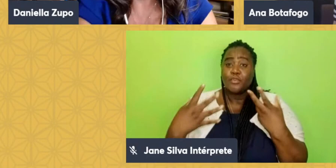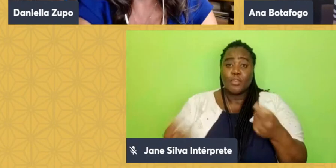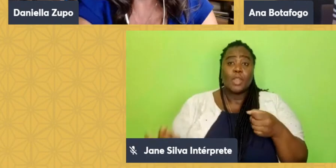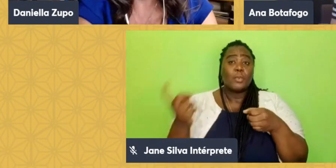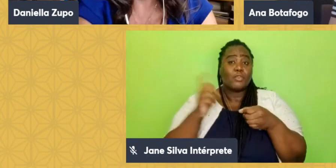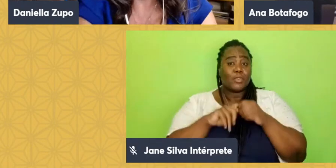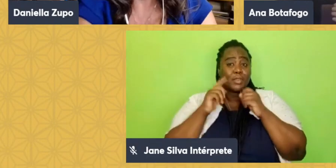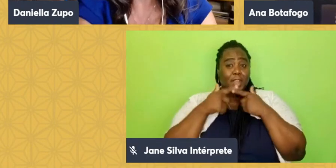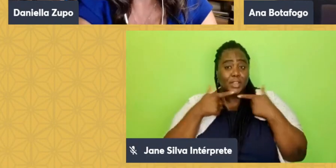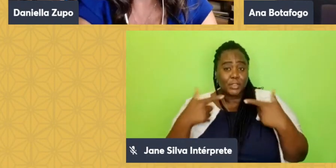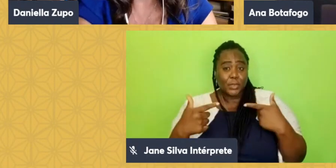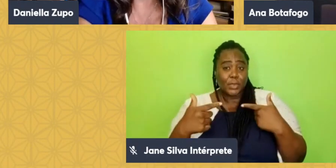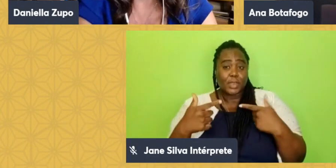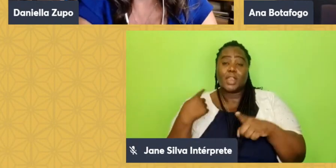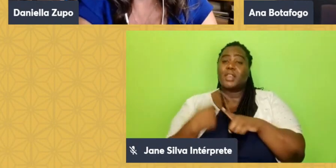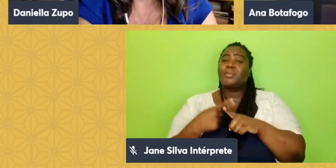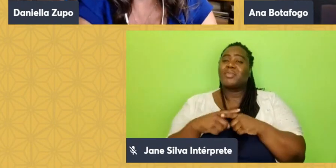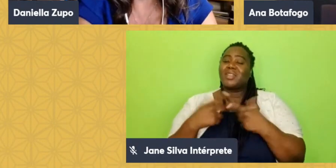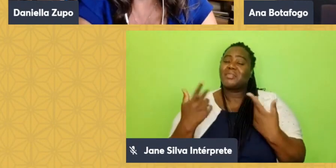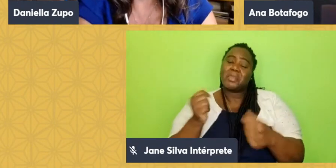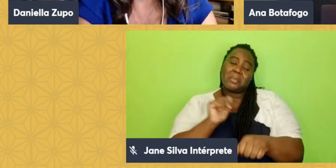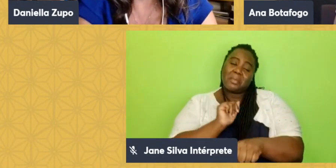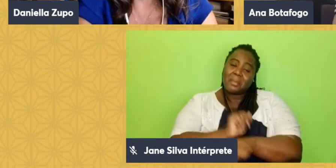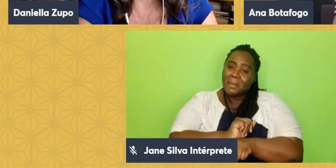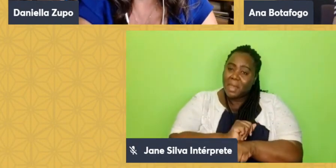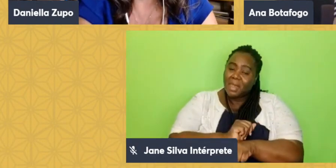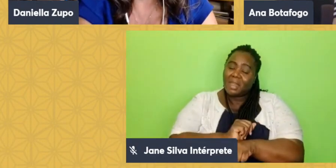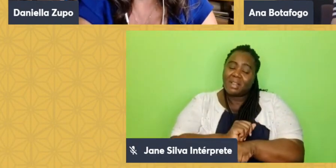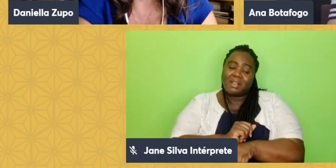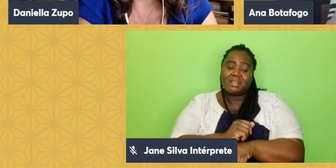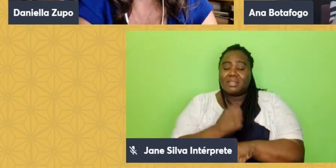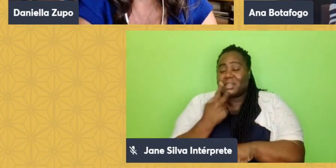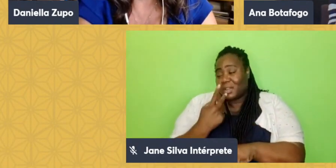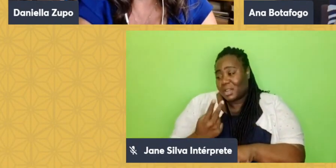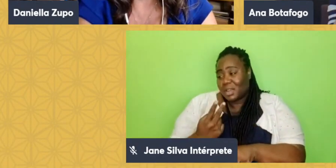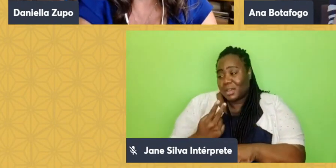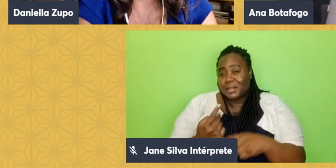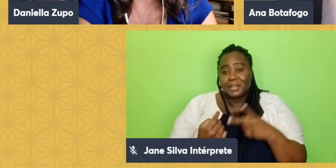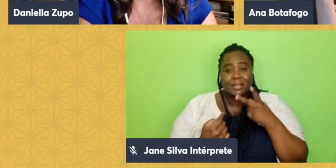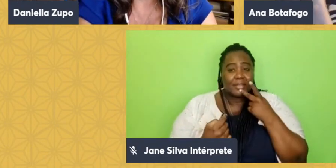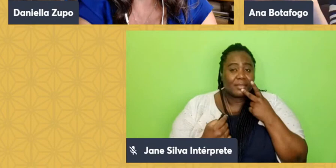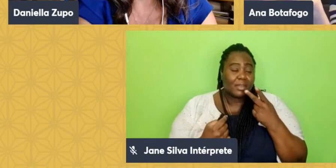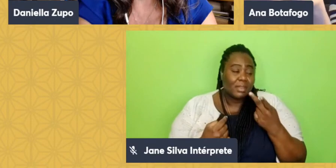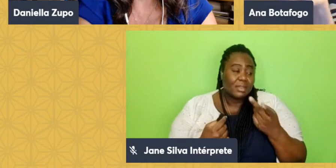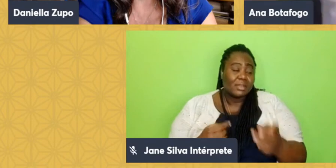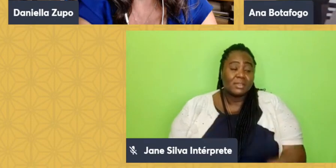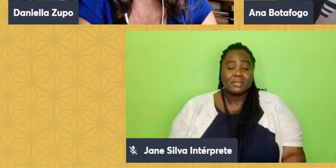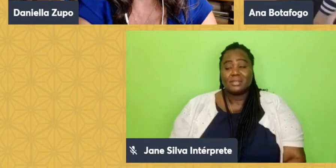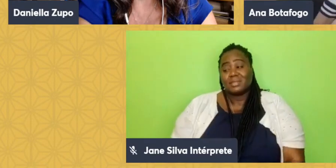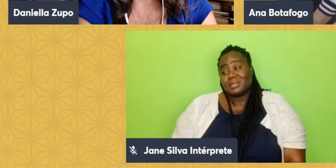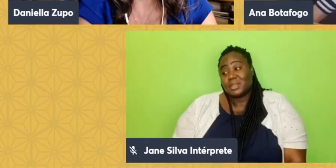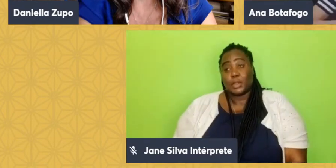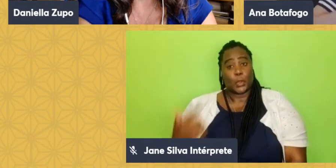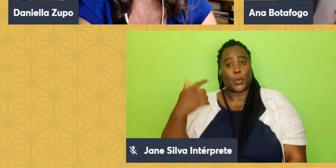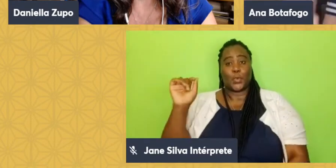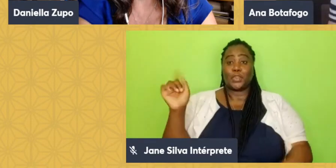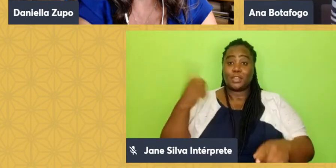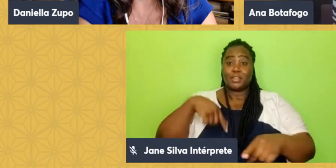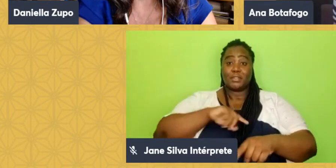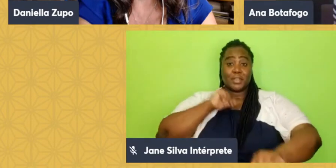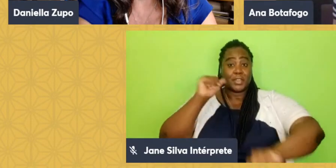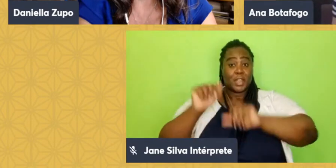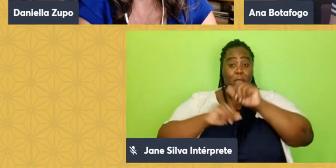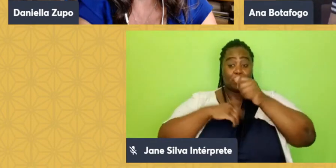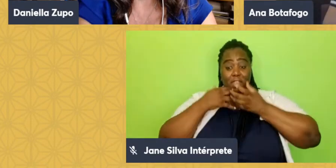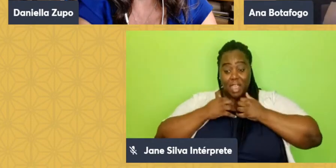voltar a sorrir que uma coisa é você ficar parado estático falar falar que já outra coisa é você